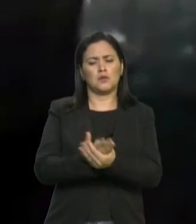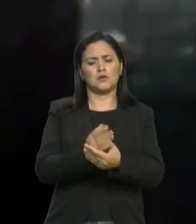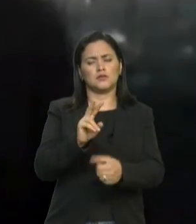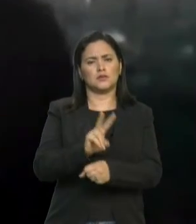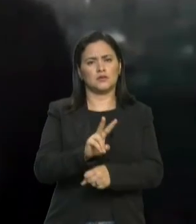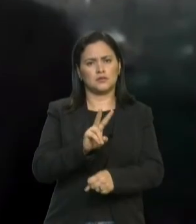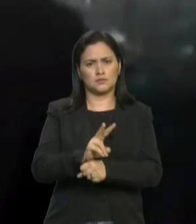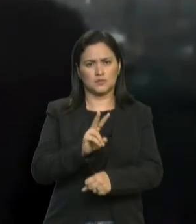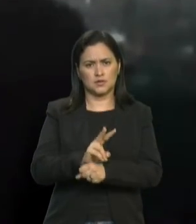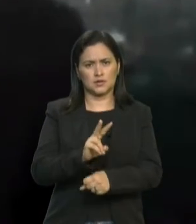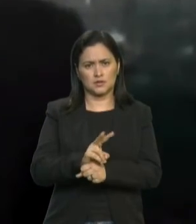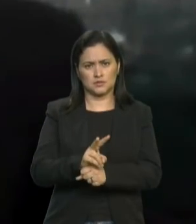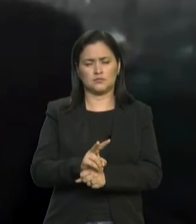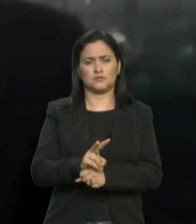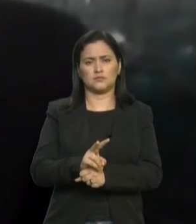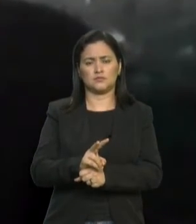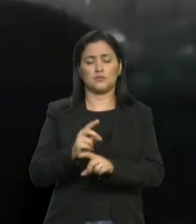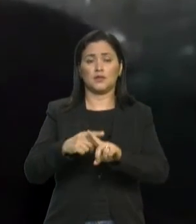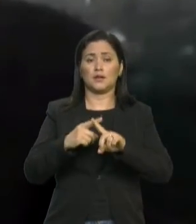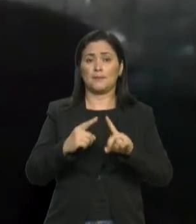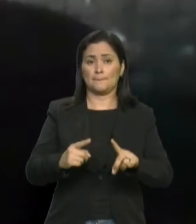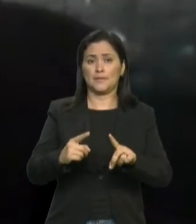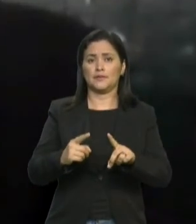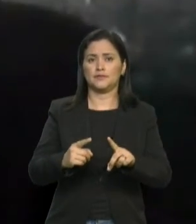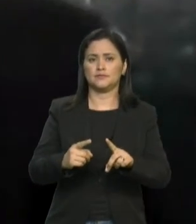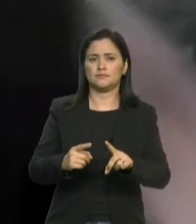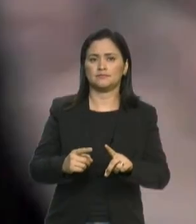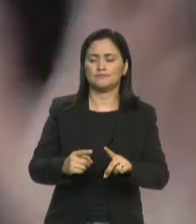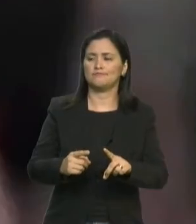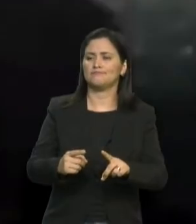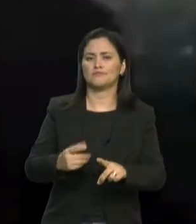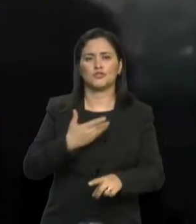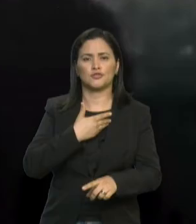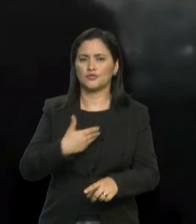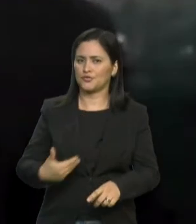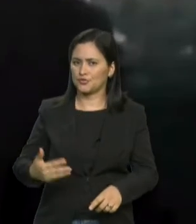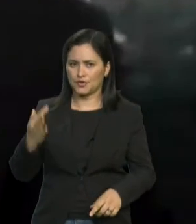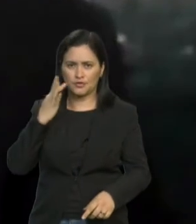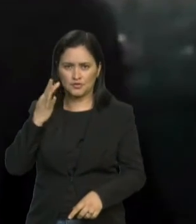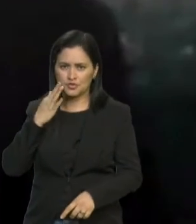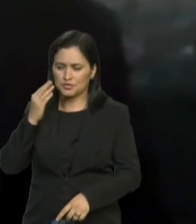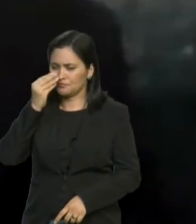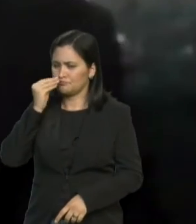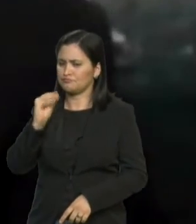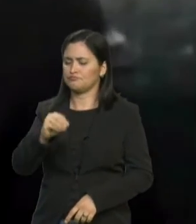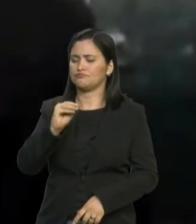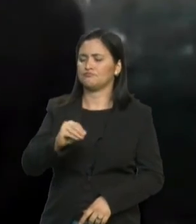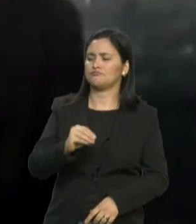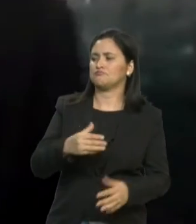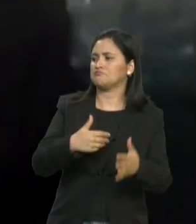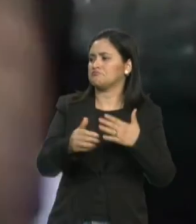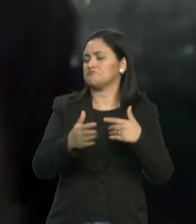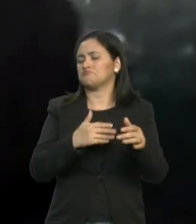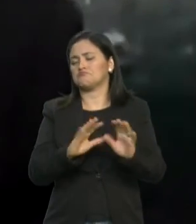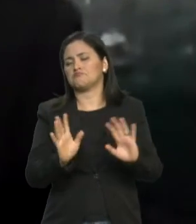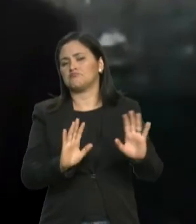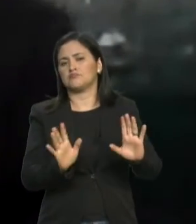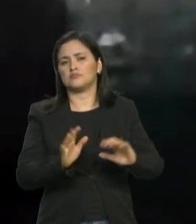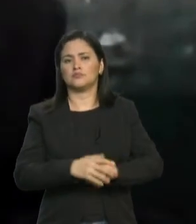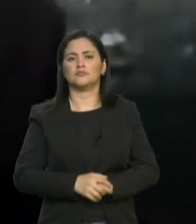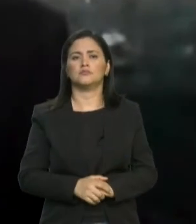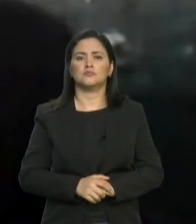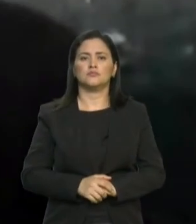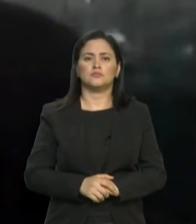coerência, mas com certeza que não tem reconhecimento do governo do Estado. E, por último, defendendo a oposição, deputado